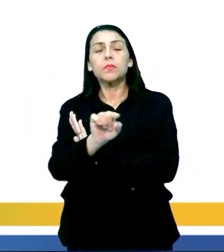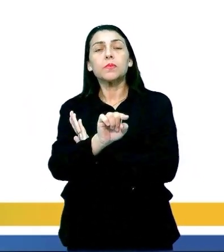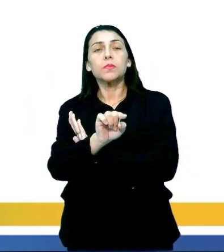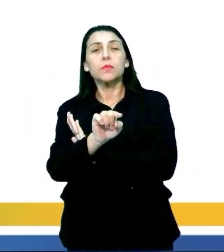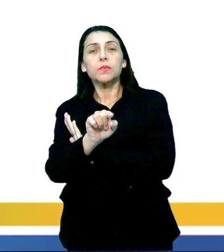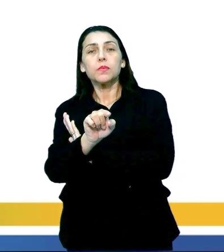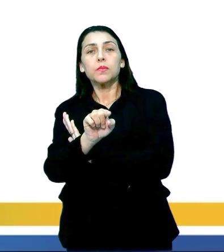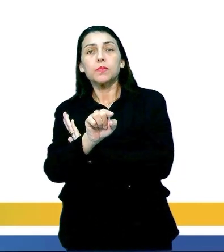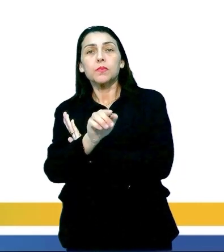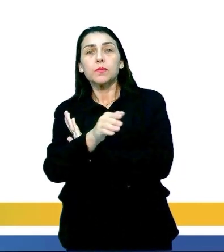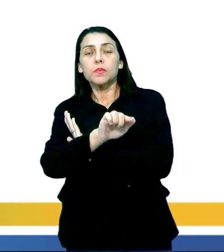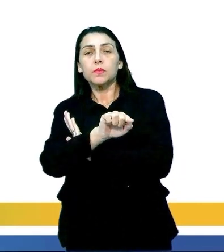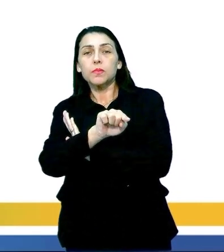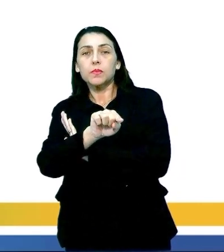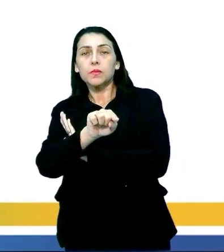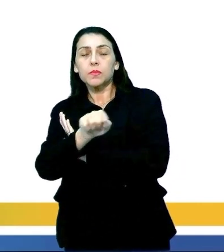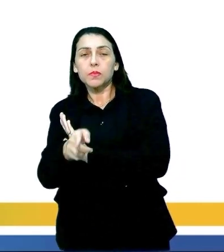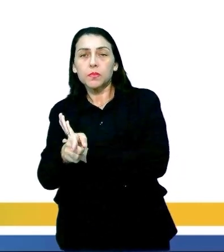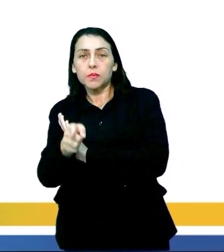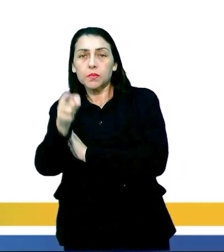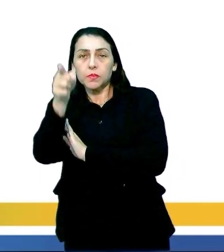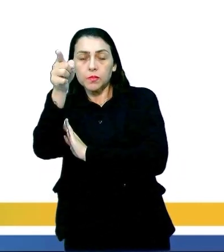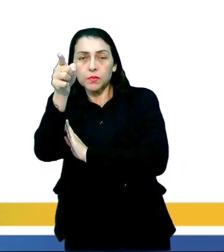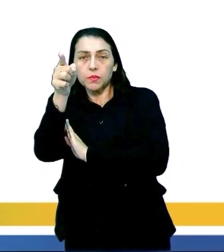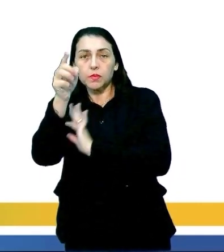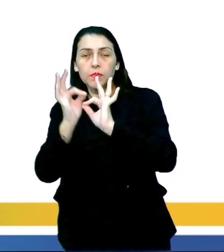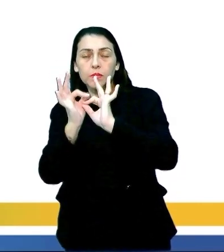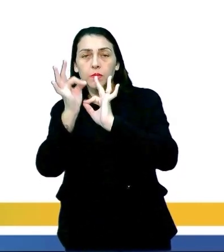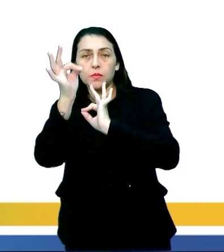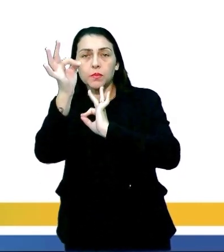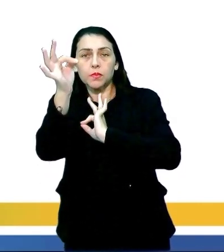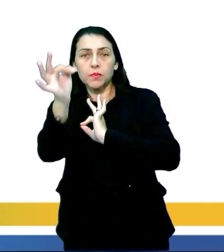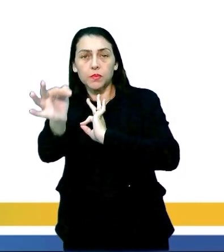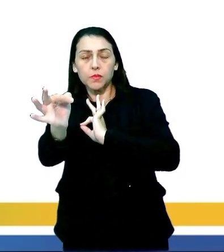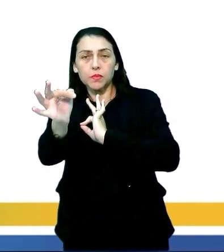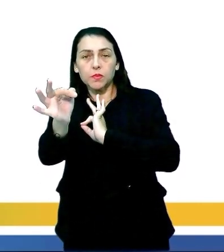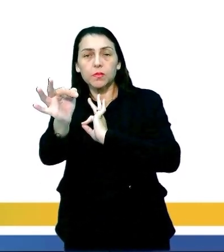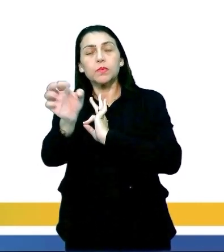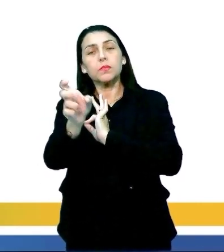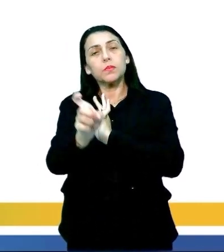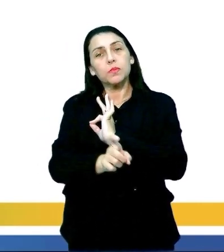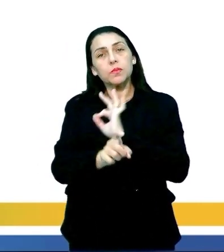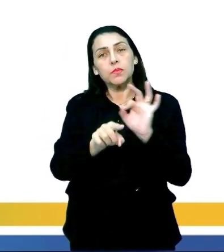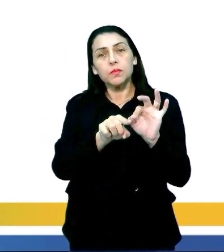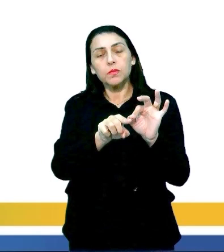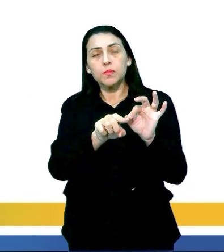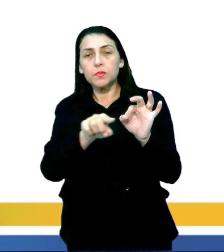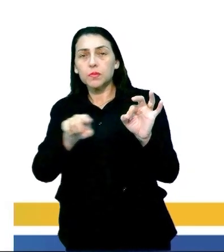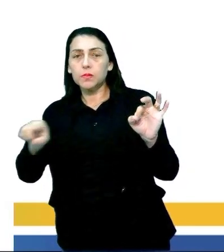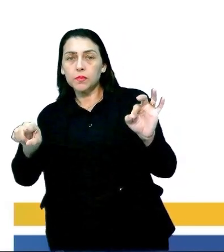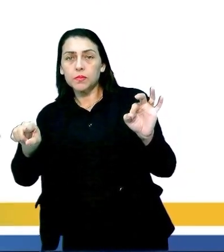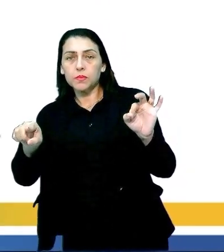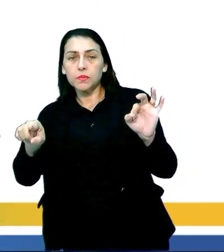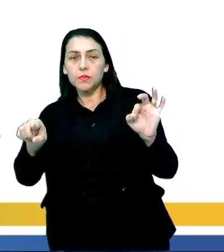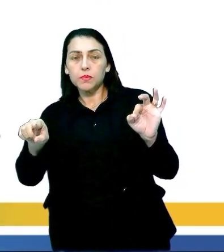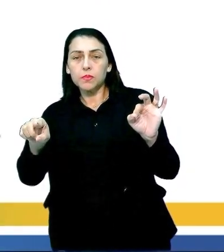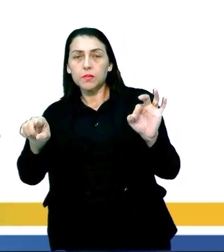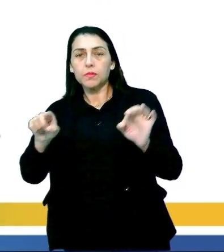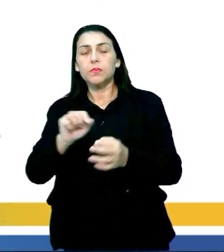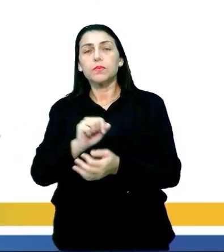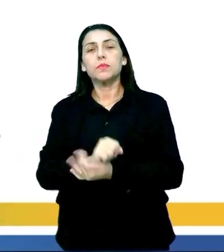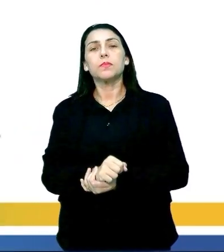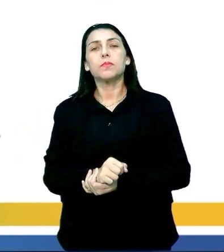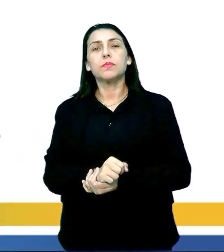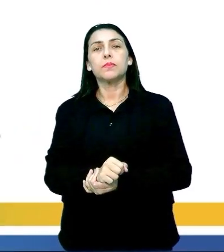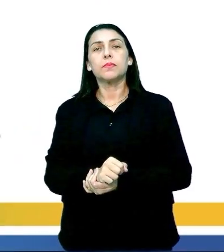distância percorrida pelo automóvel é indicada no eixo X, horizontal. Então, olha